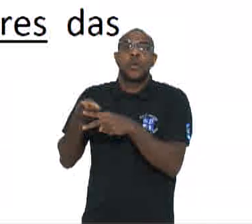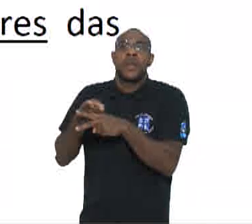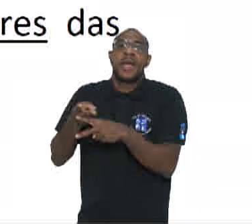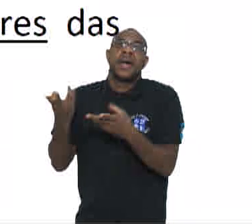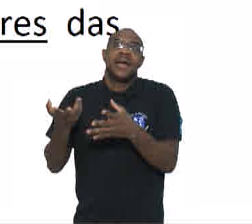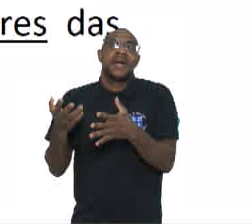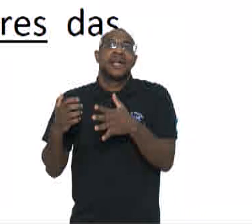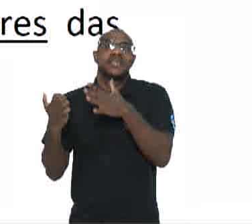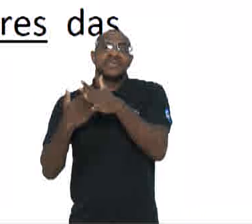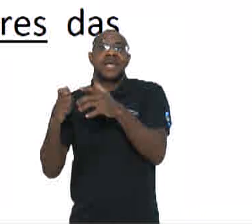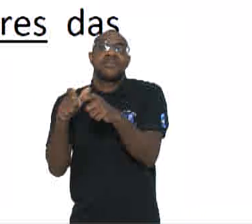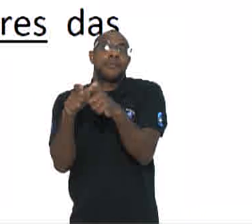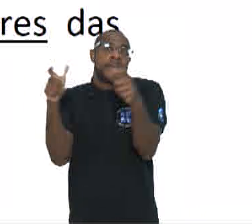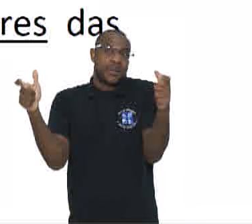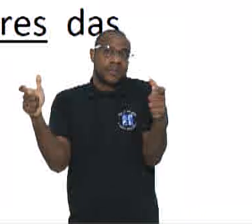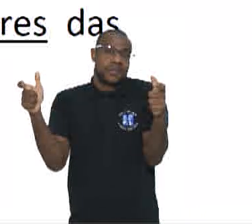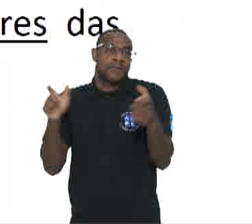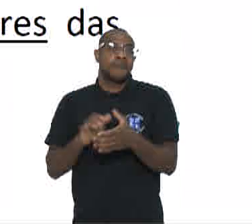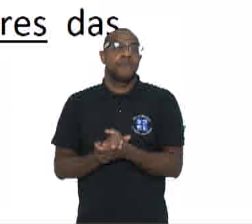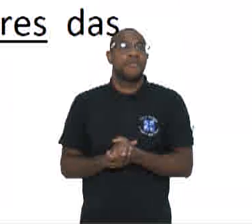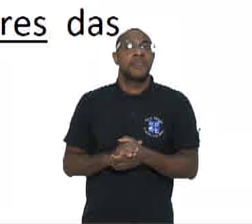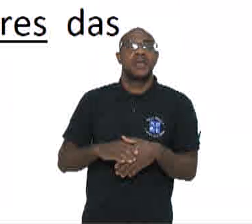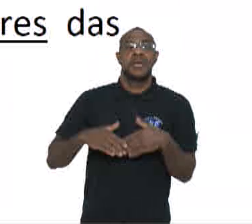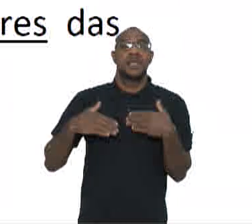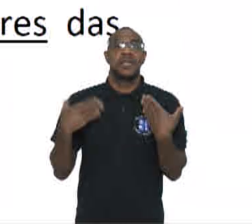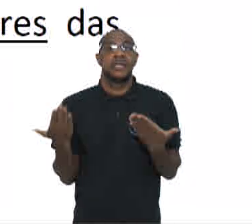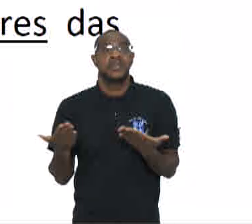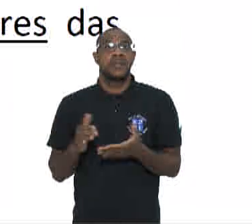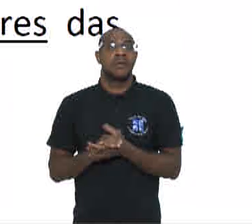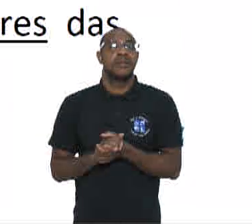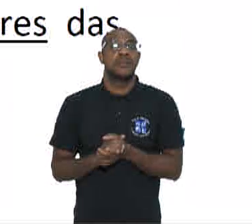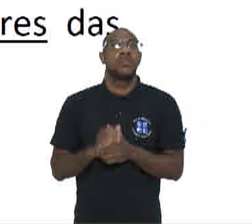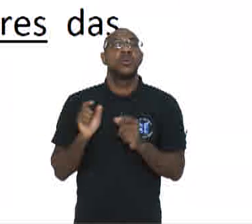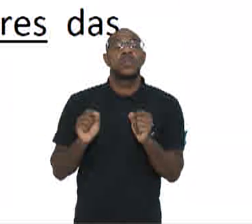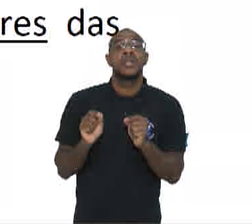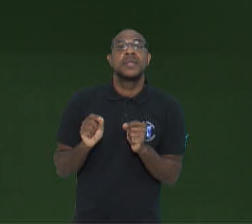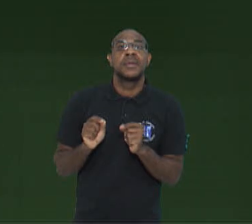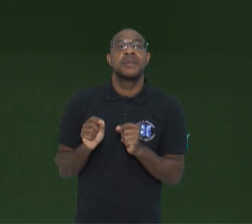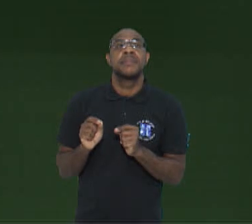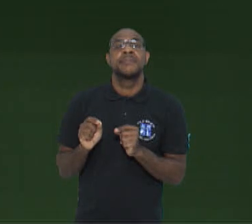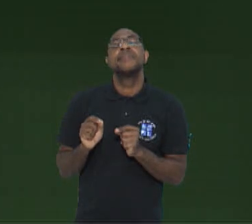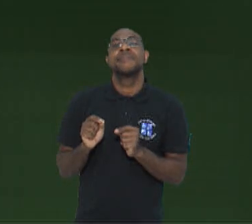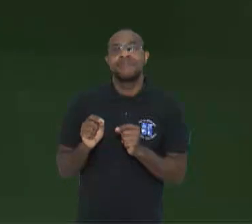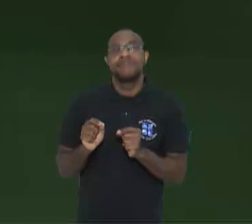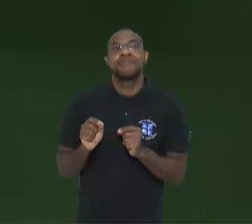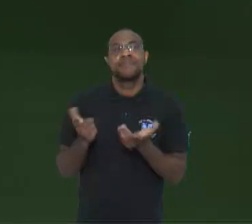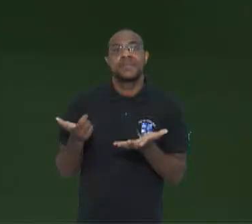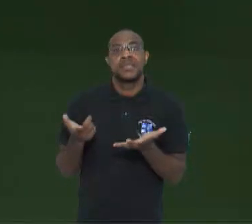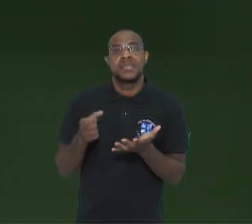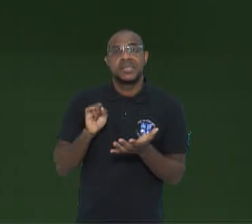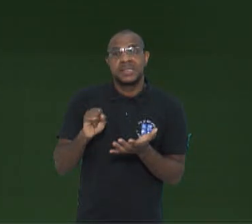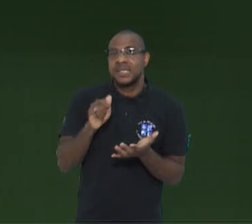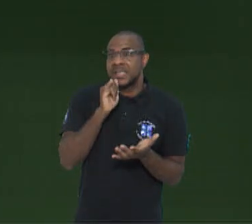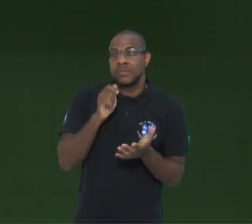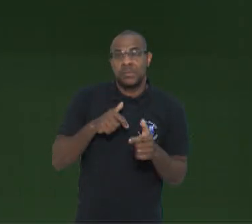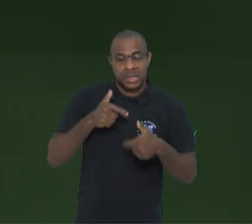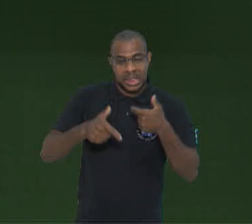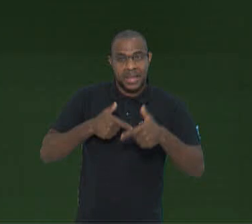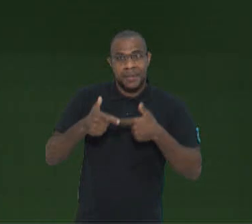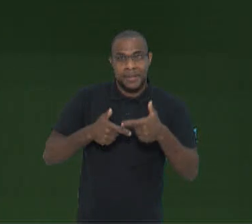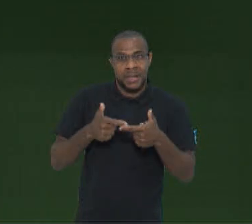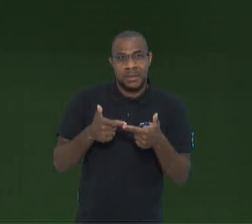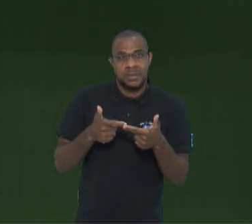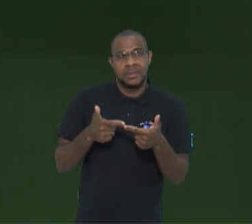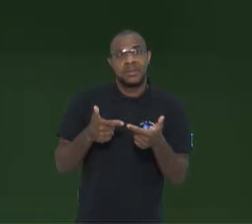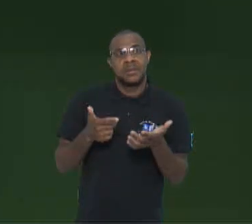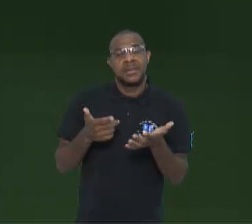Operações menos eficientes sujeita a tarifas maiores. Óbvio, né? Então, quanto menos,